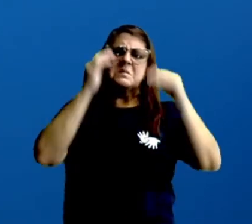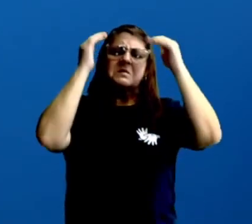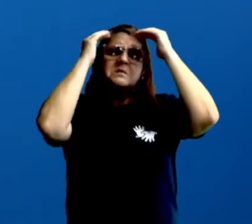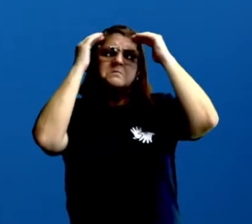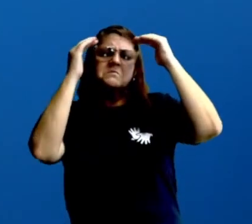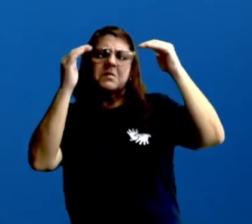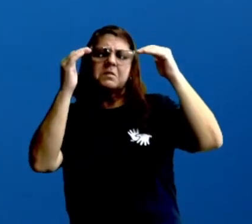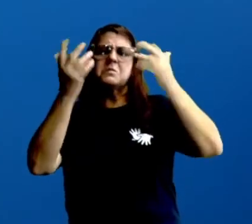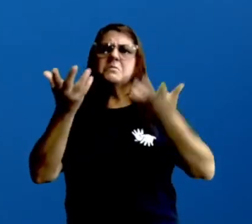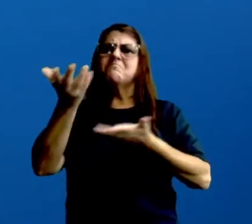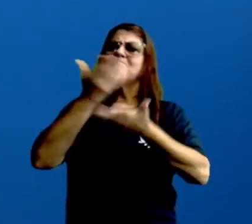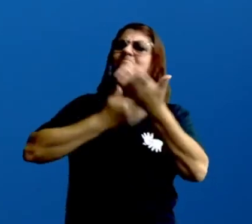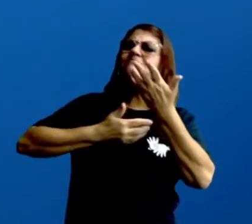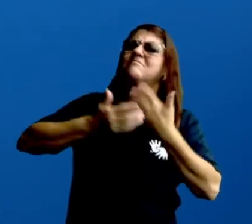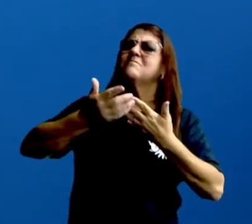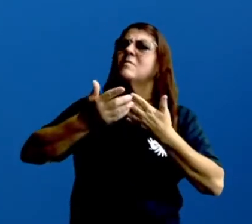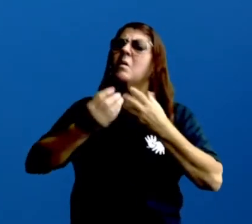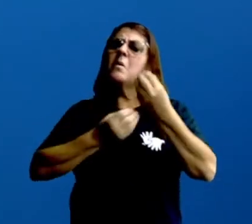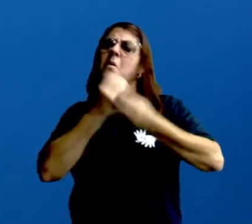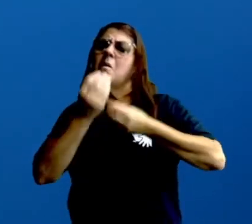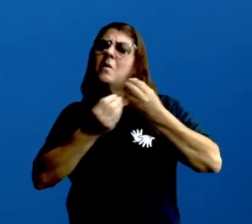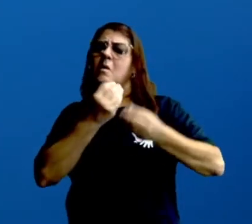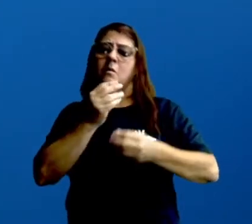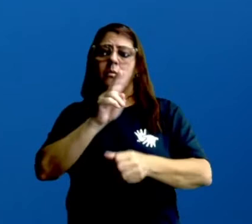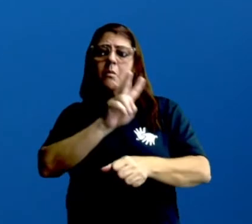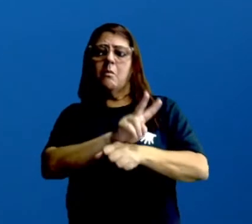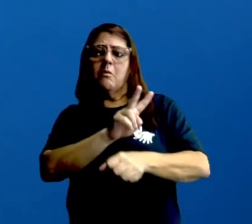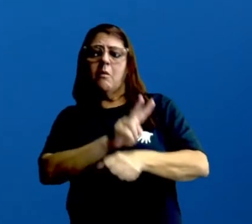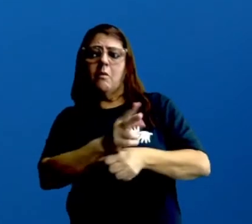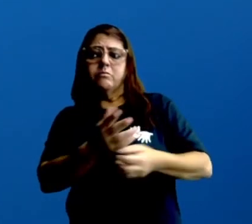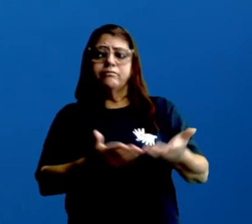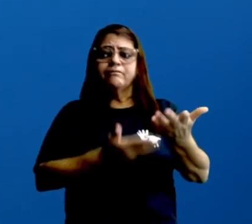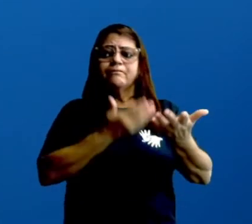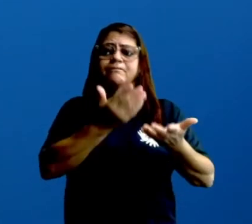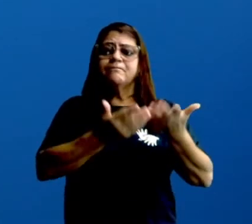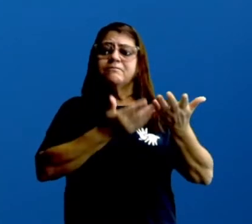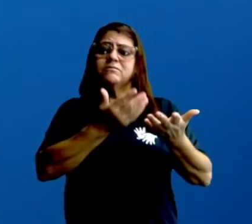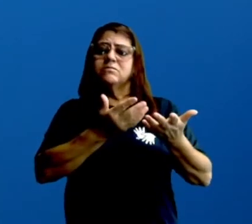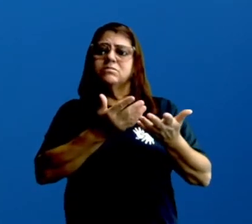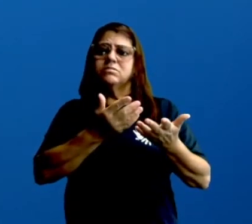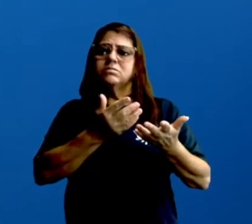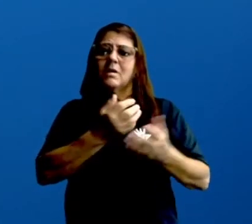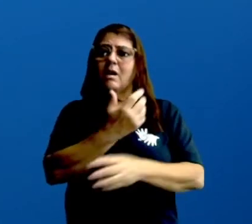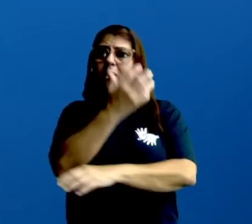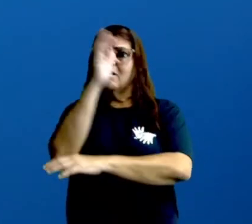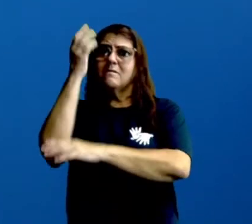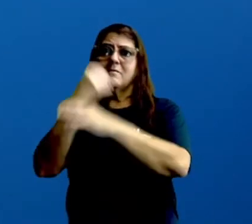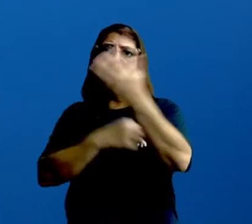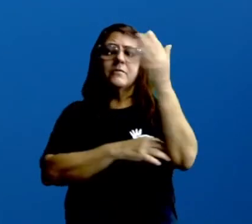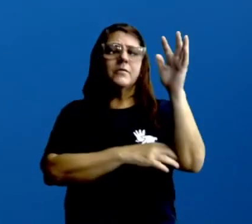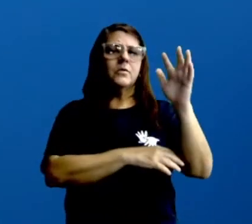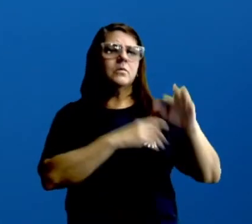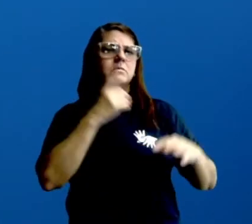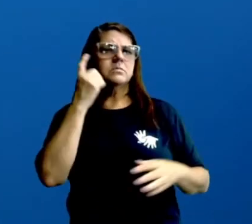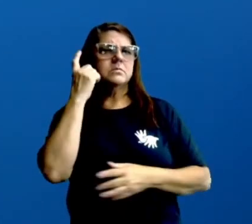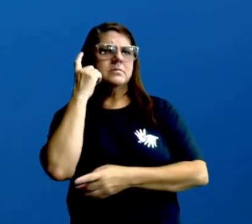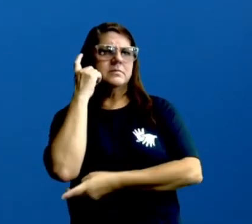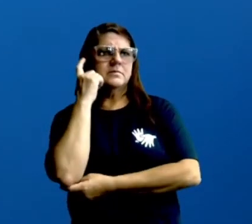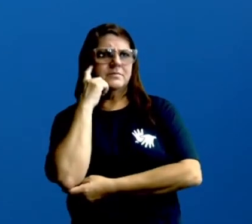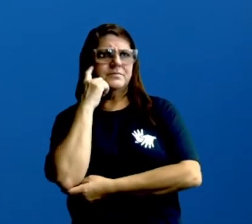como é que eu posso fazer para preservar essa fora e